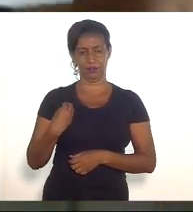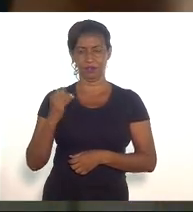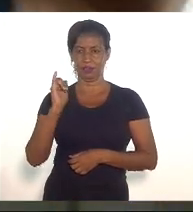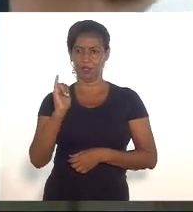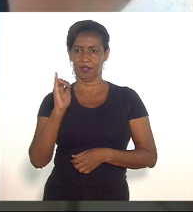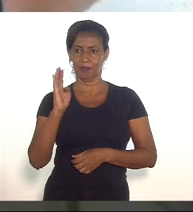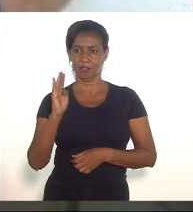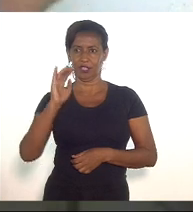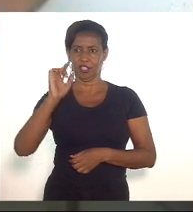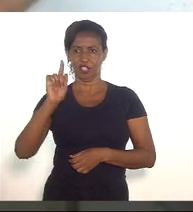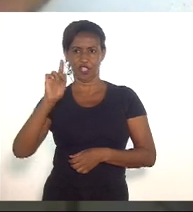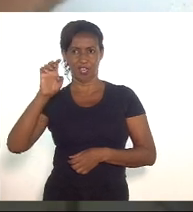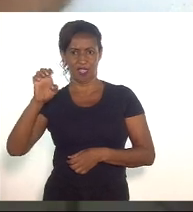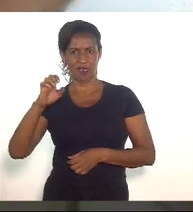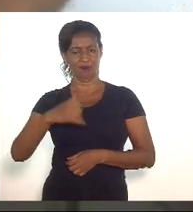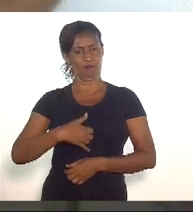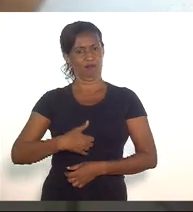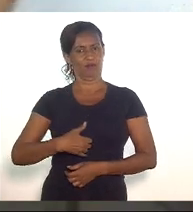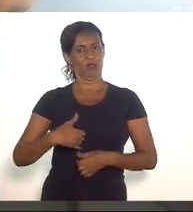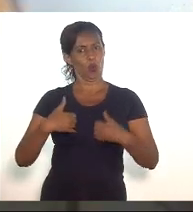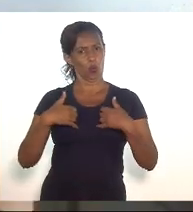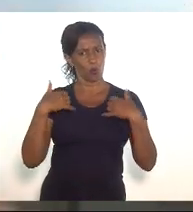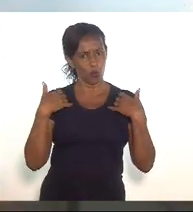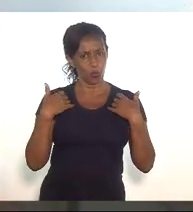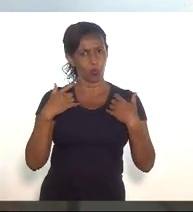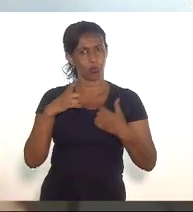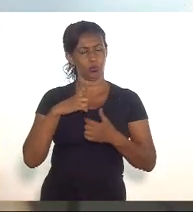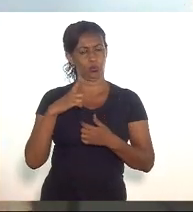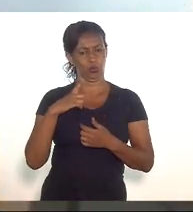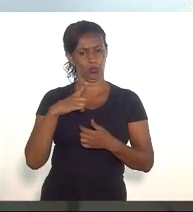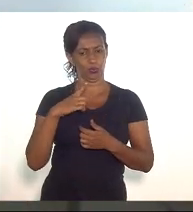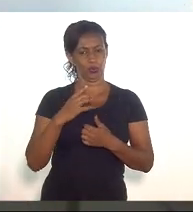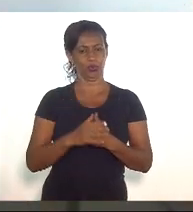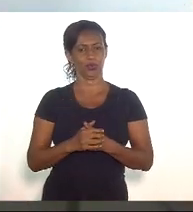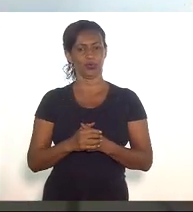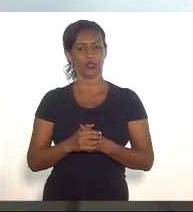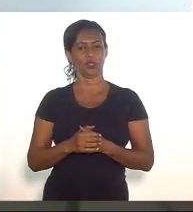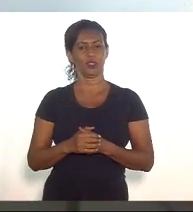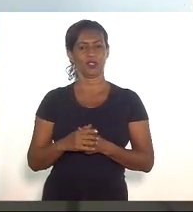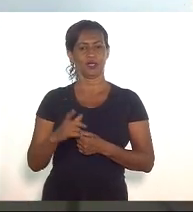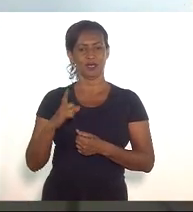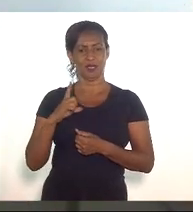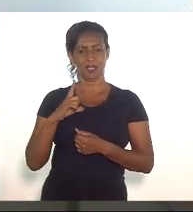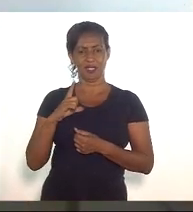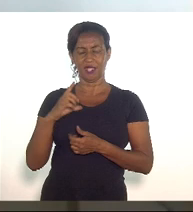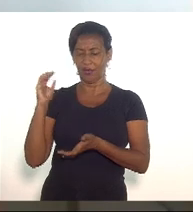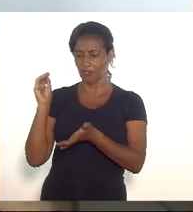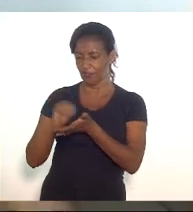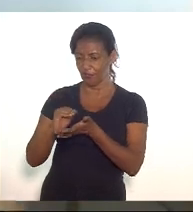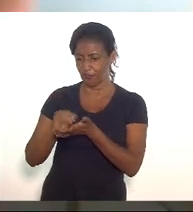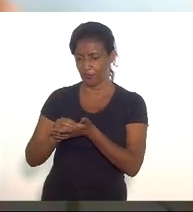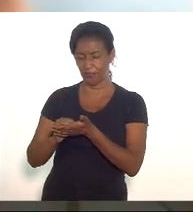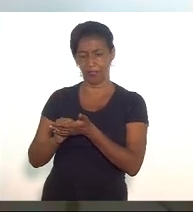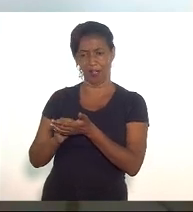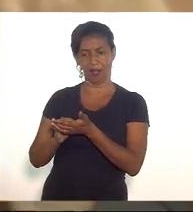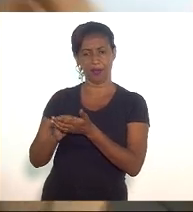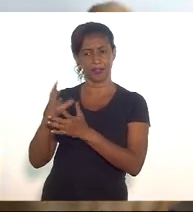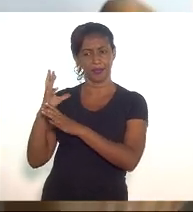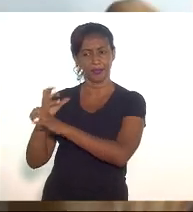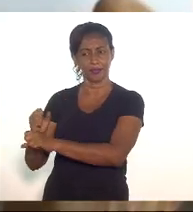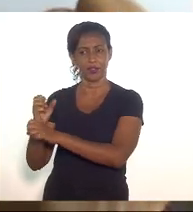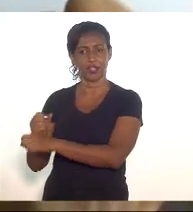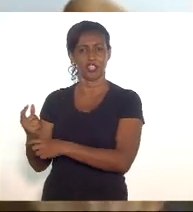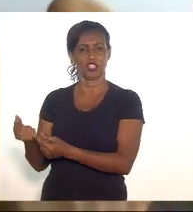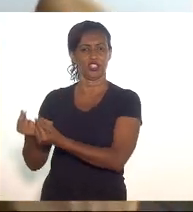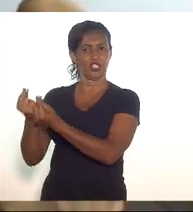IBGE, que a gente se orgulha, também é dizimado sem dotação orçamentária, que não é capaz nem de produzir o censo, não é por culpa